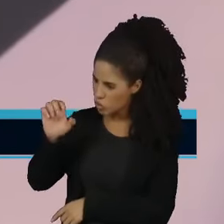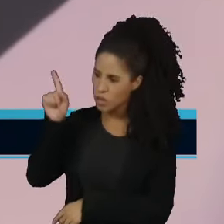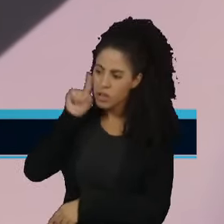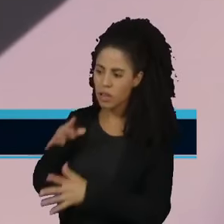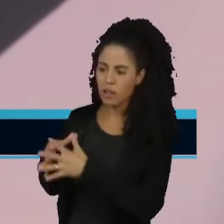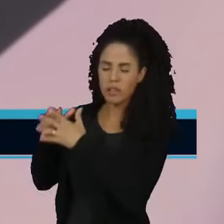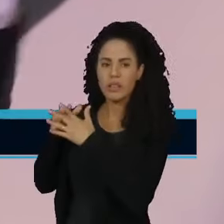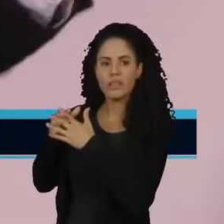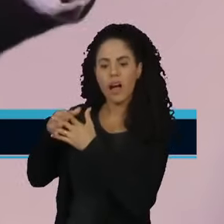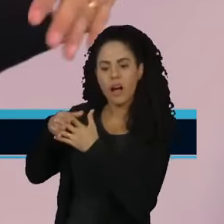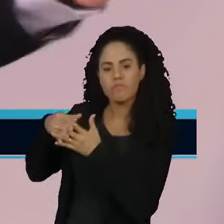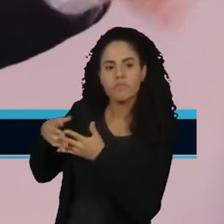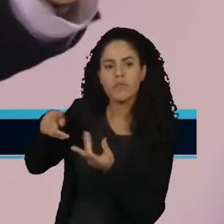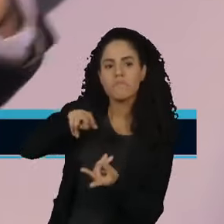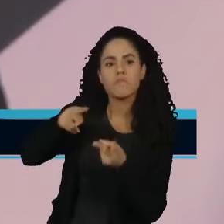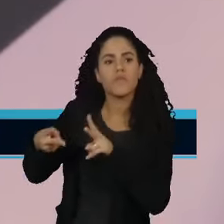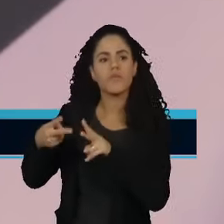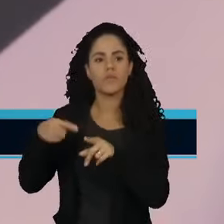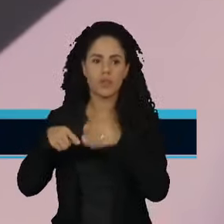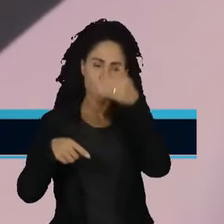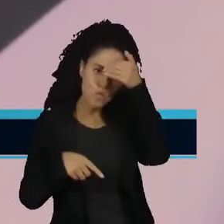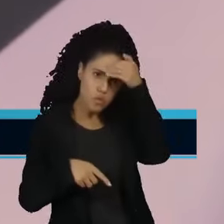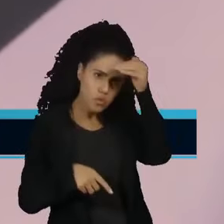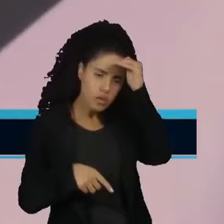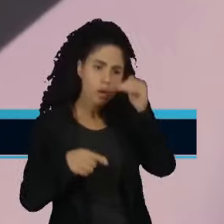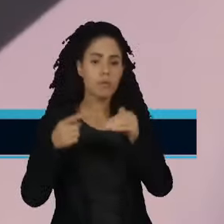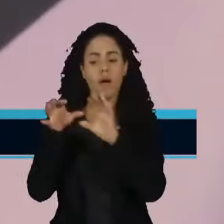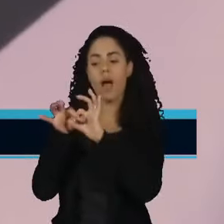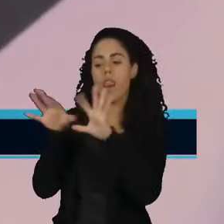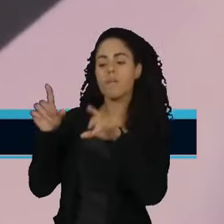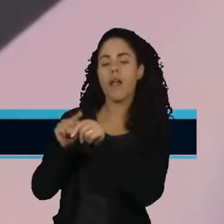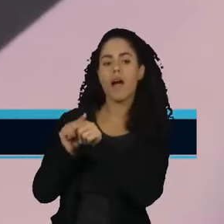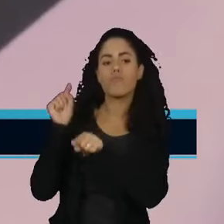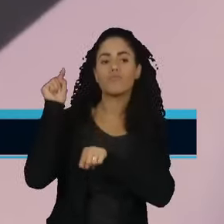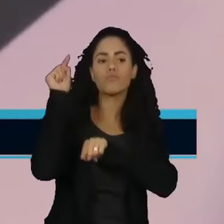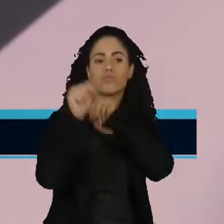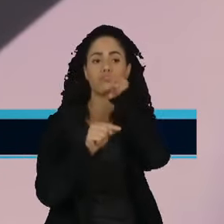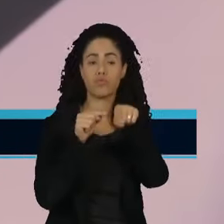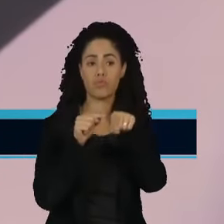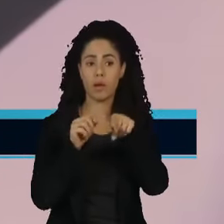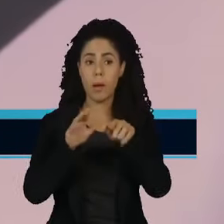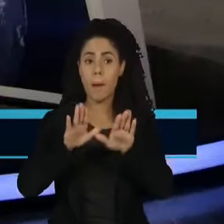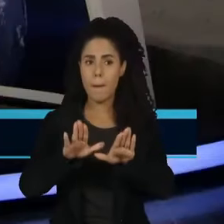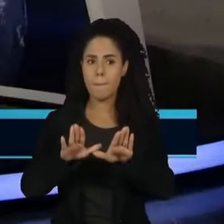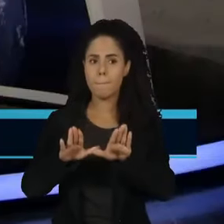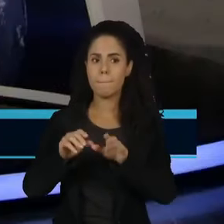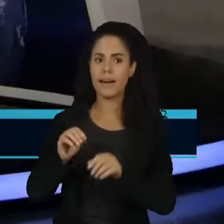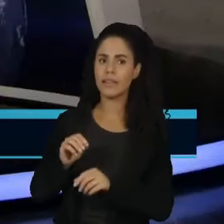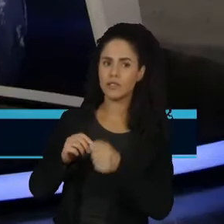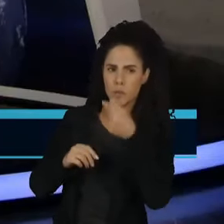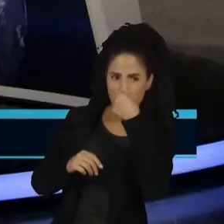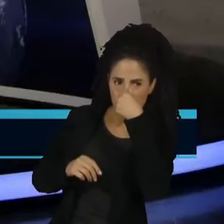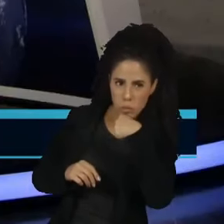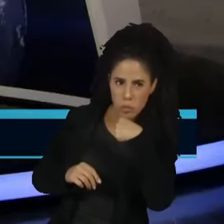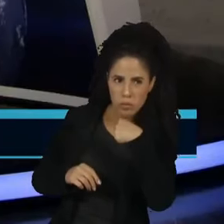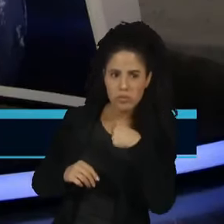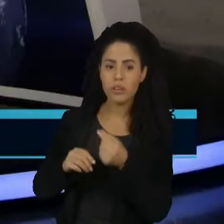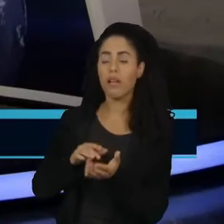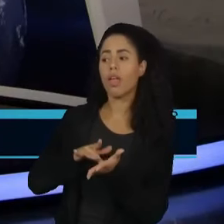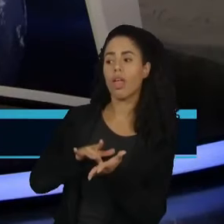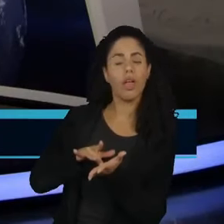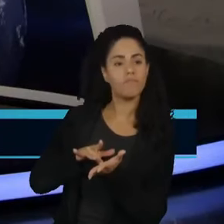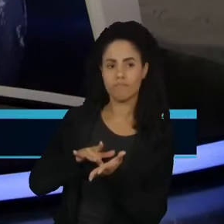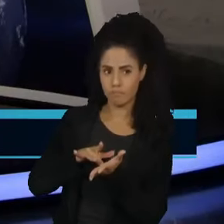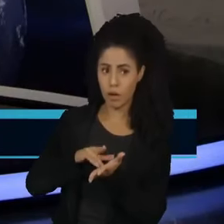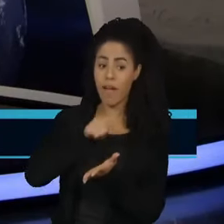trump já para autorizar esses missis mas o o o Putin não parece ser um governante que blefa não